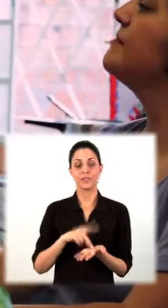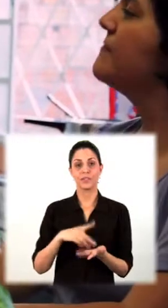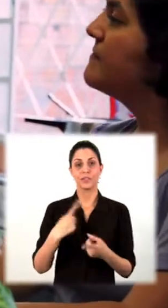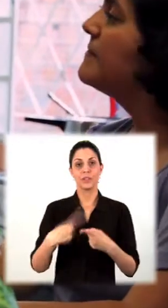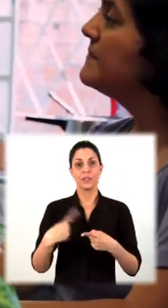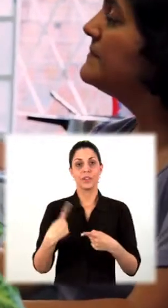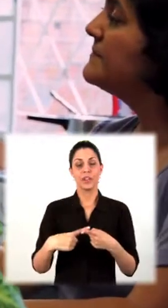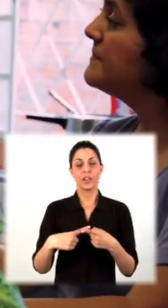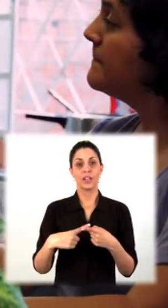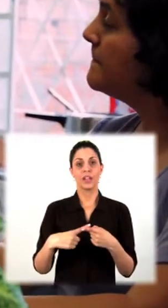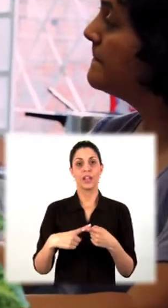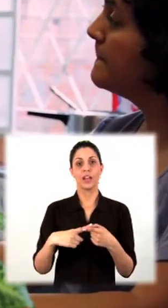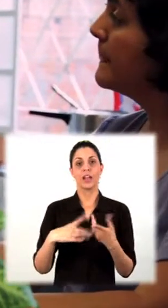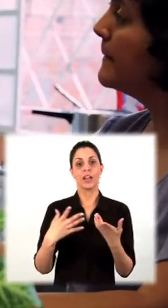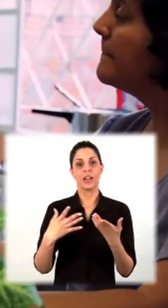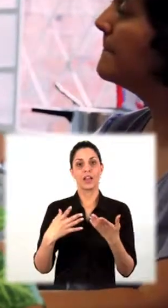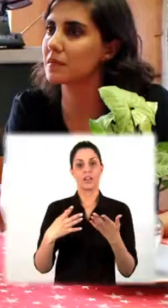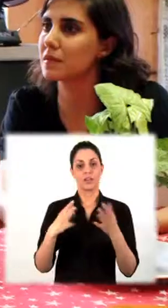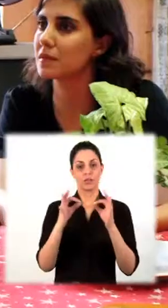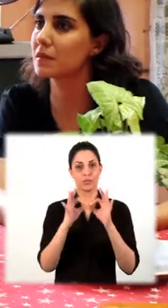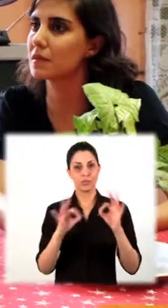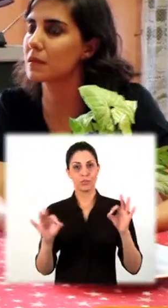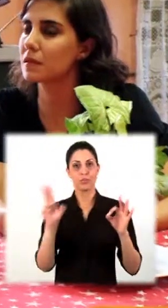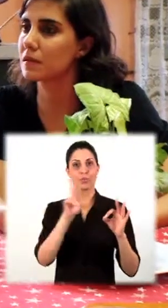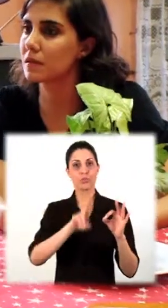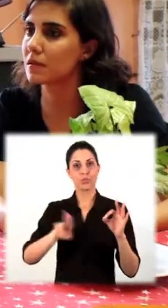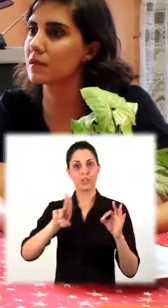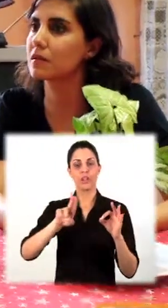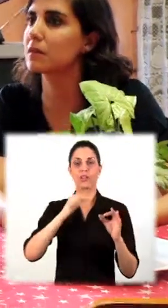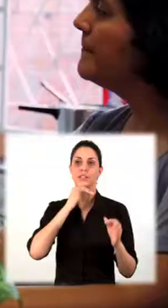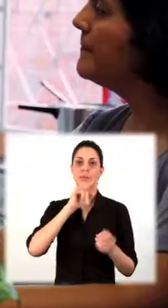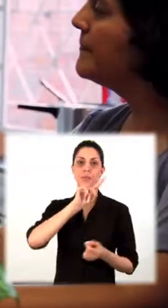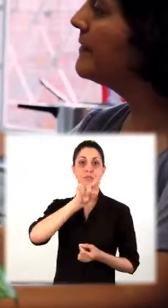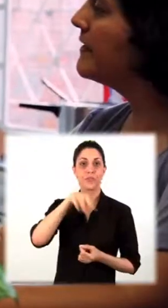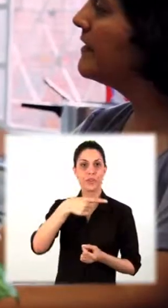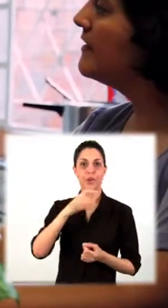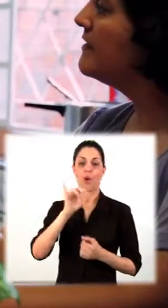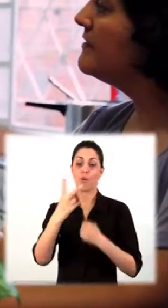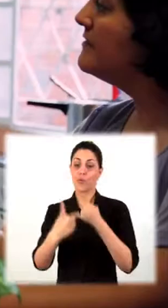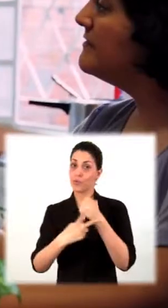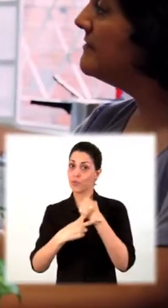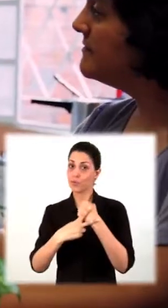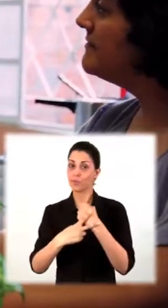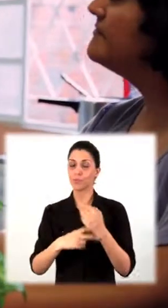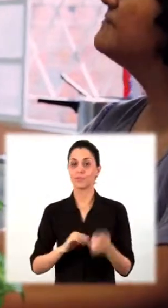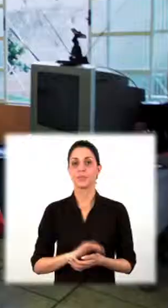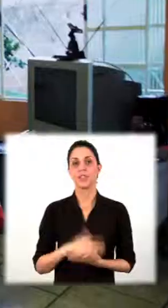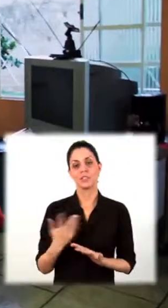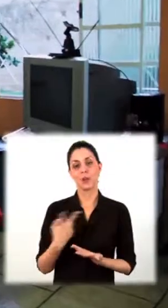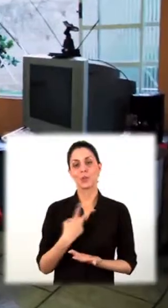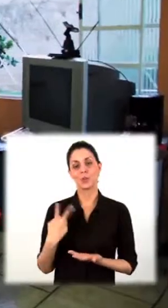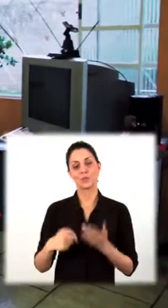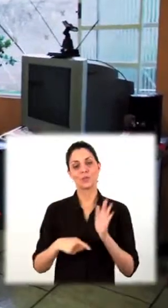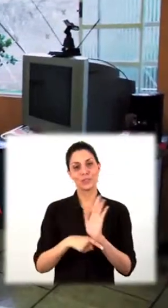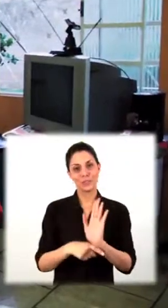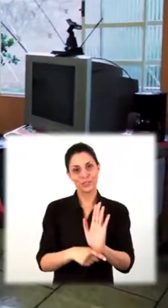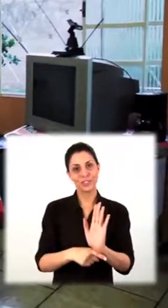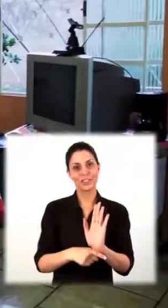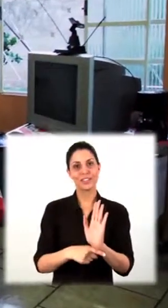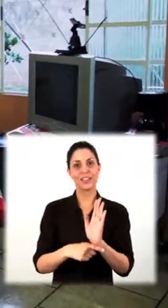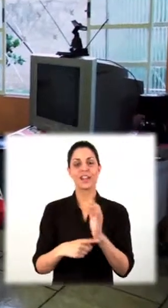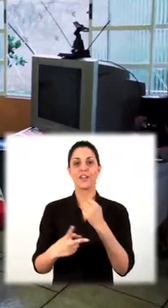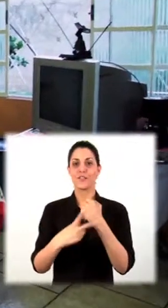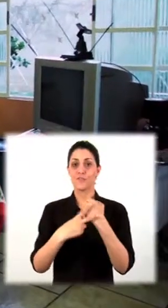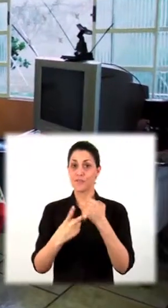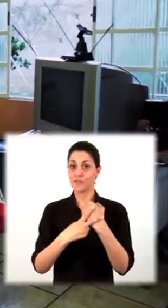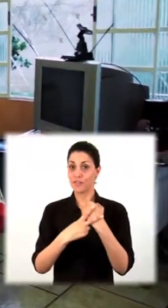Tanto em relação ao uso, assim, uma vírgula, a emprego de verbos. Então a gente está aqui para te